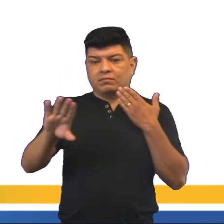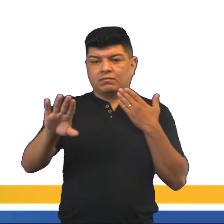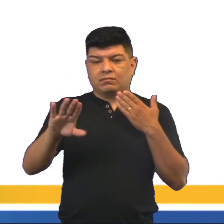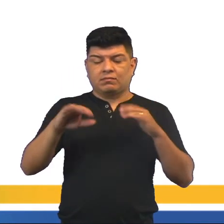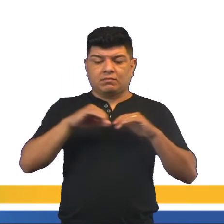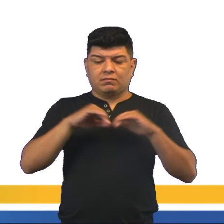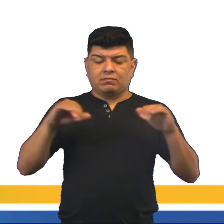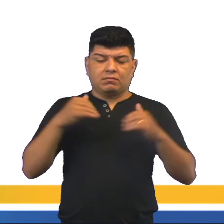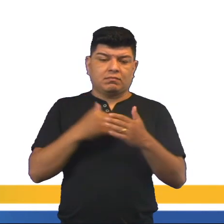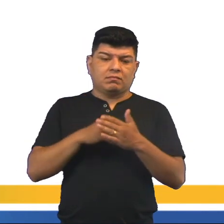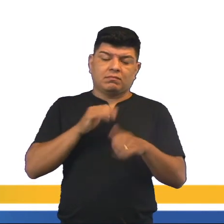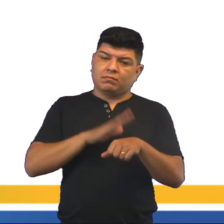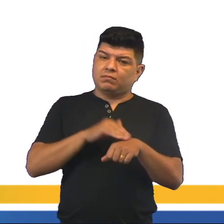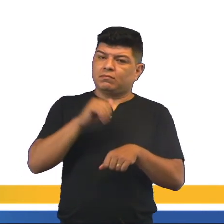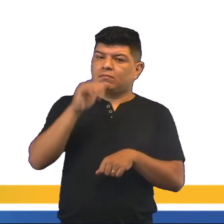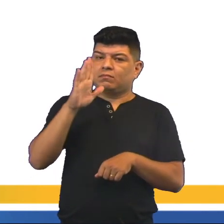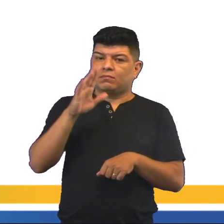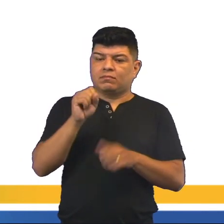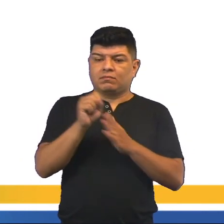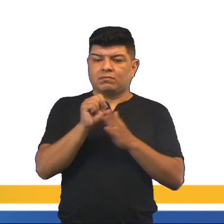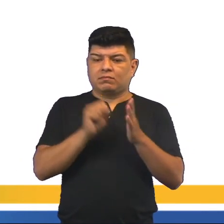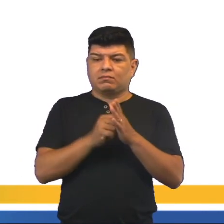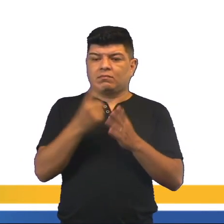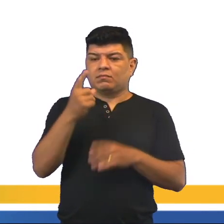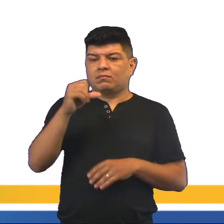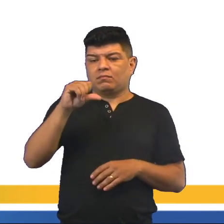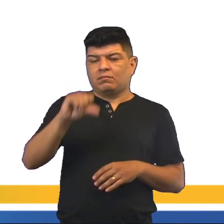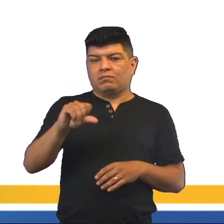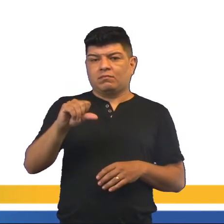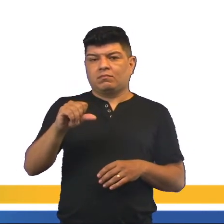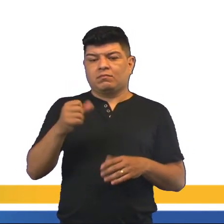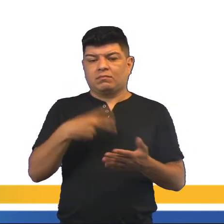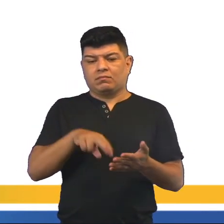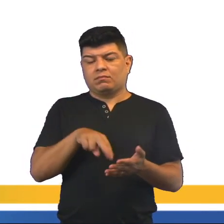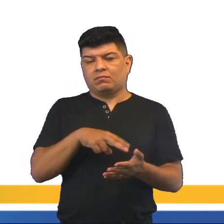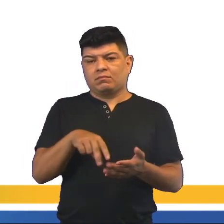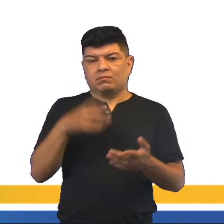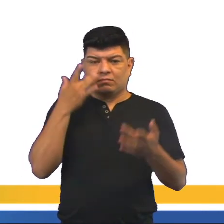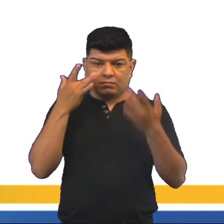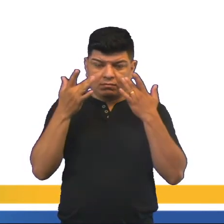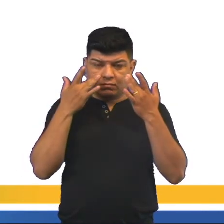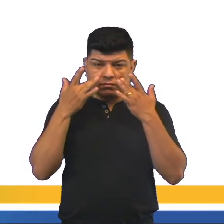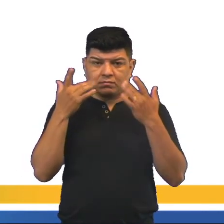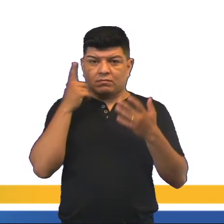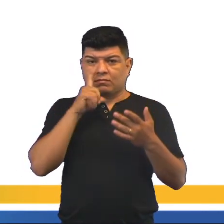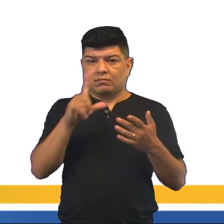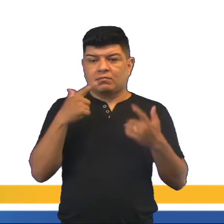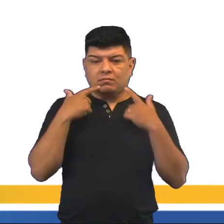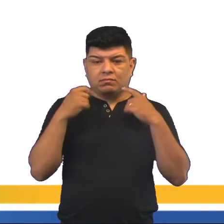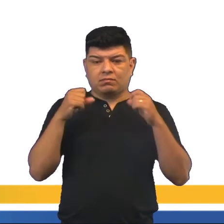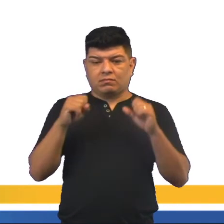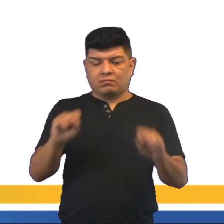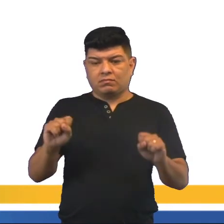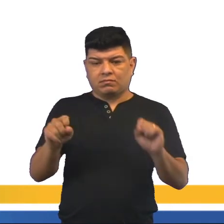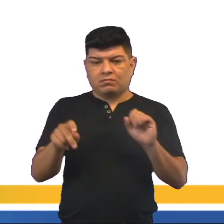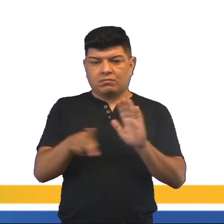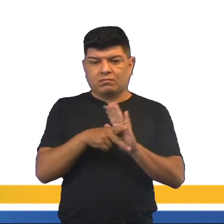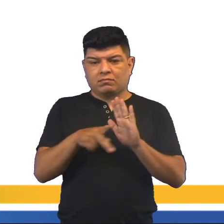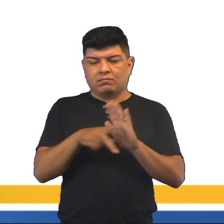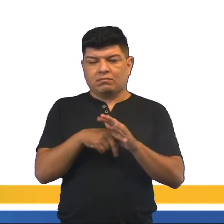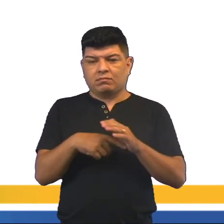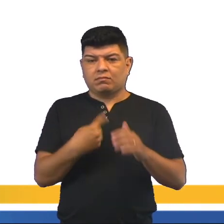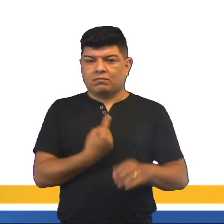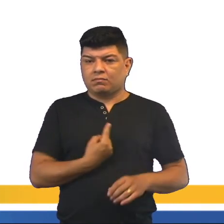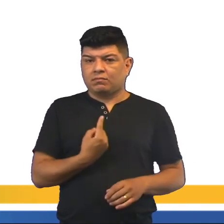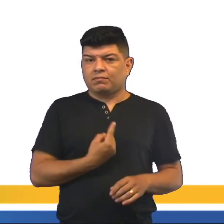distanciaram-se ainda mais, e no século XIX a dança teatral finalmente conquistou sua linguagem